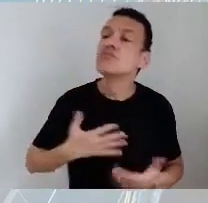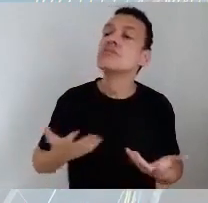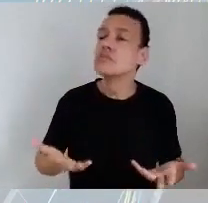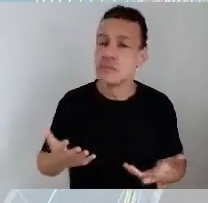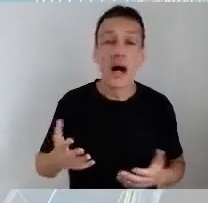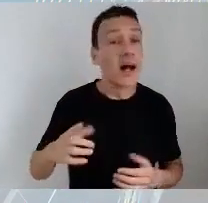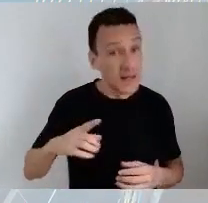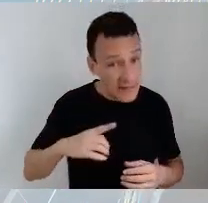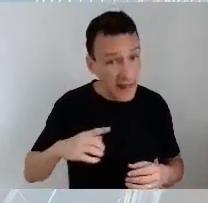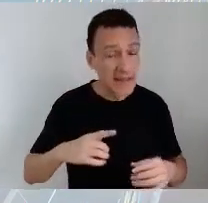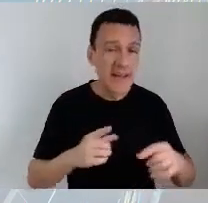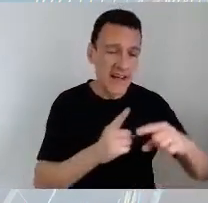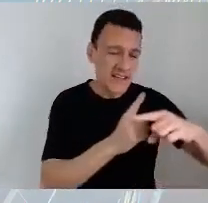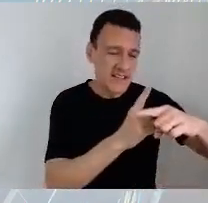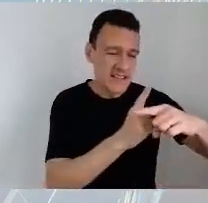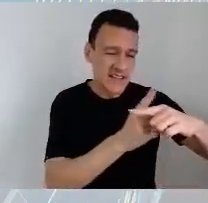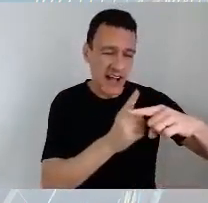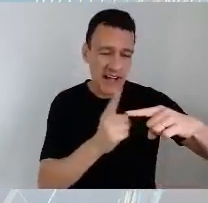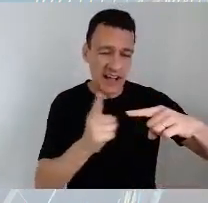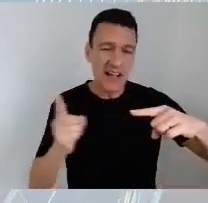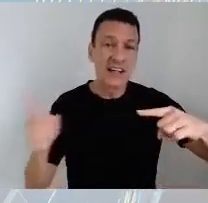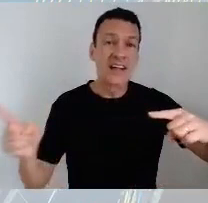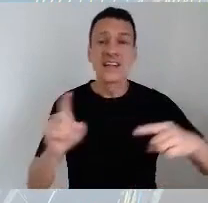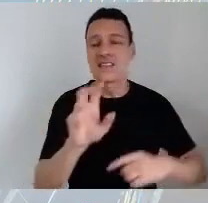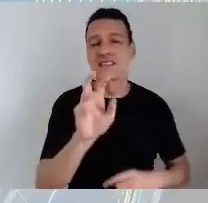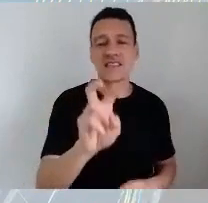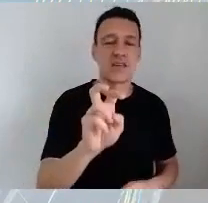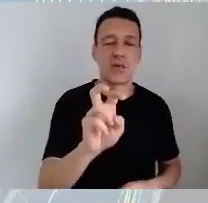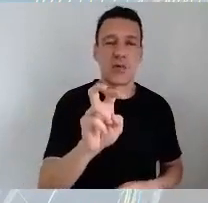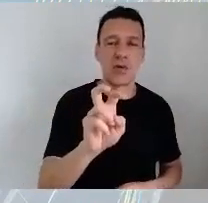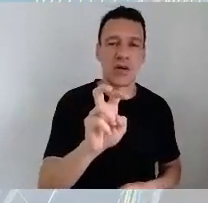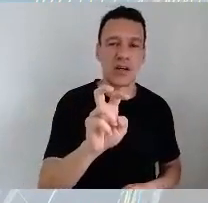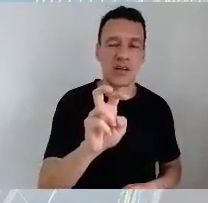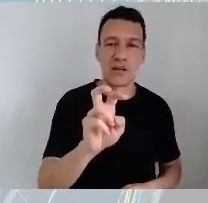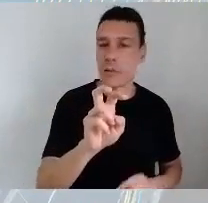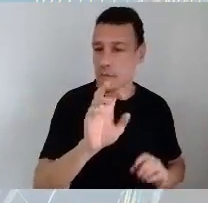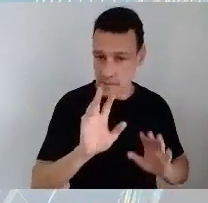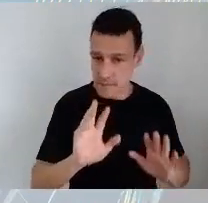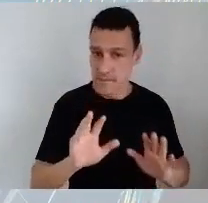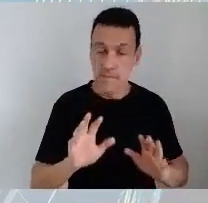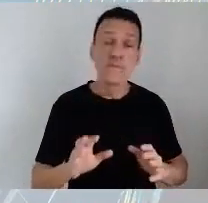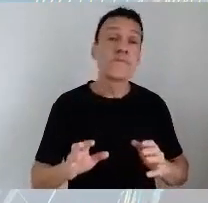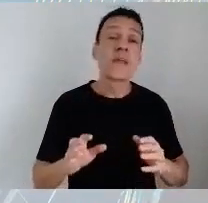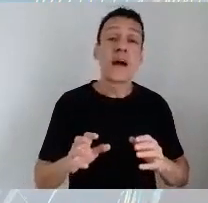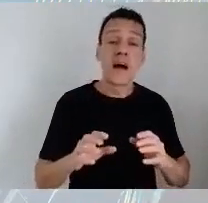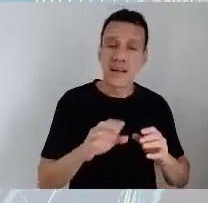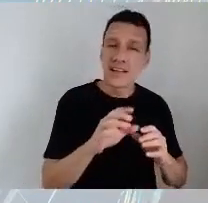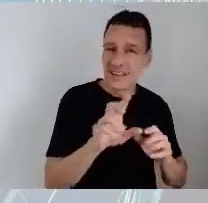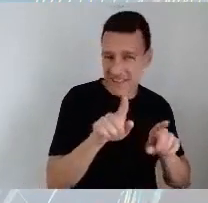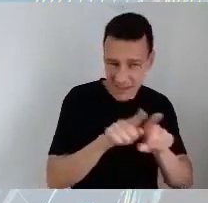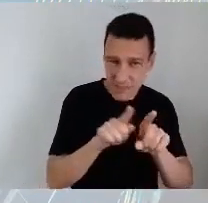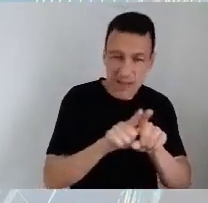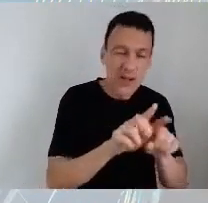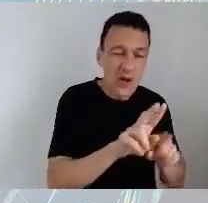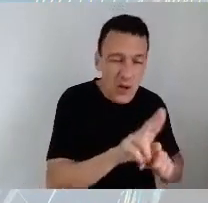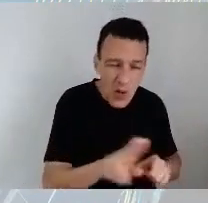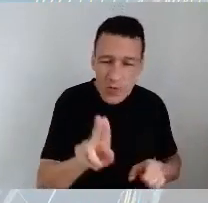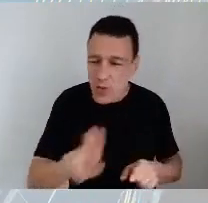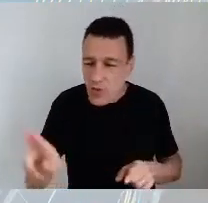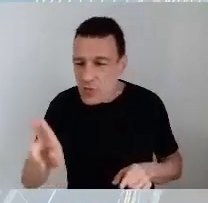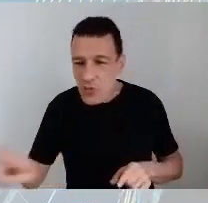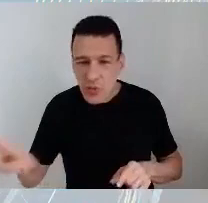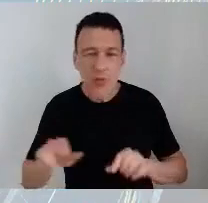é uma escala de 5 pontos, e a descrição da escala ela muda um pouquinho, levando do